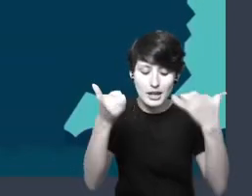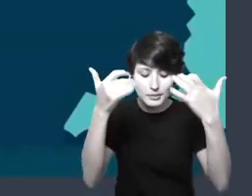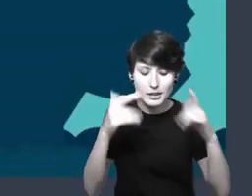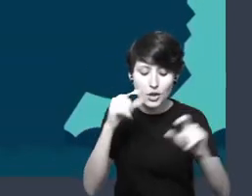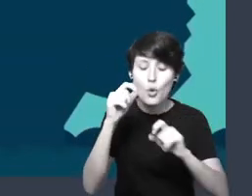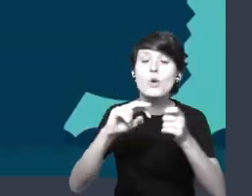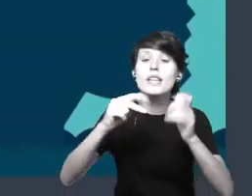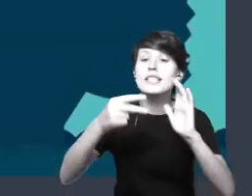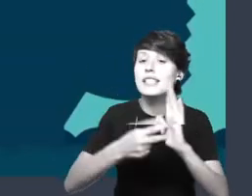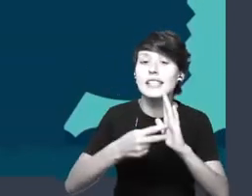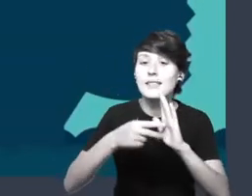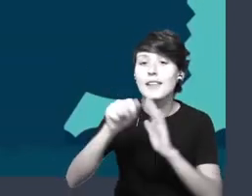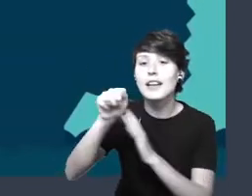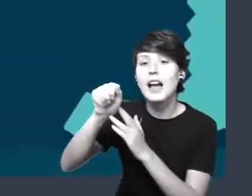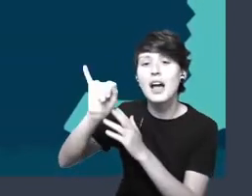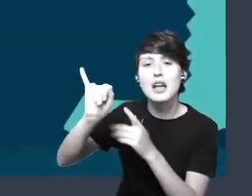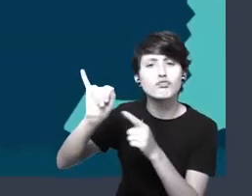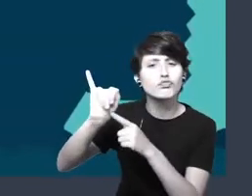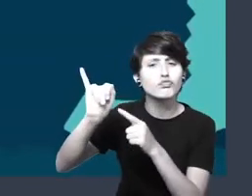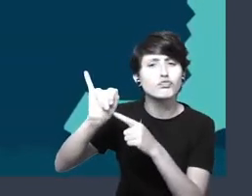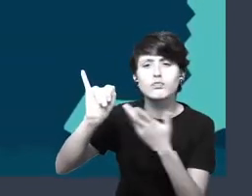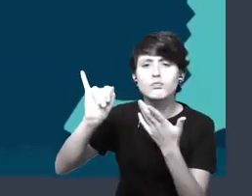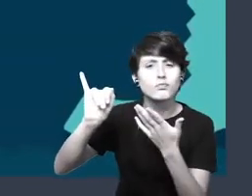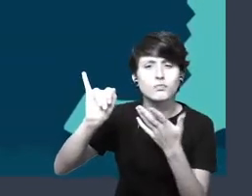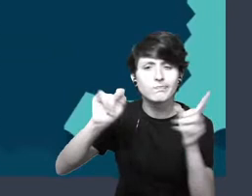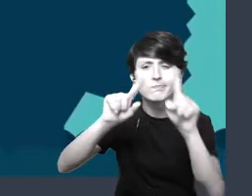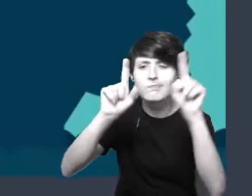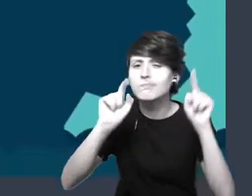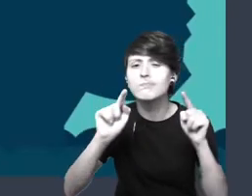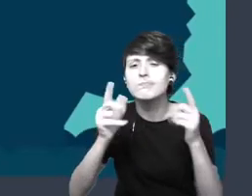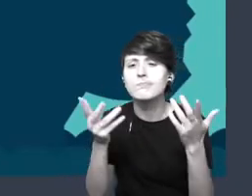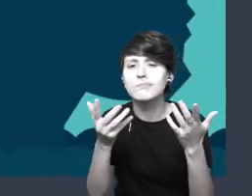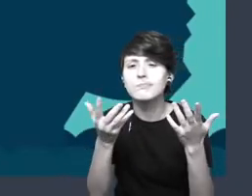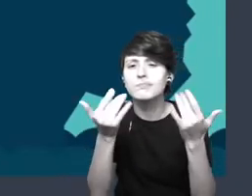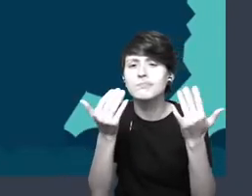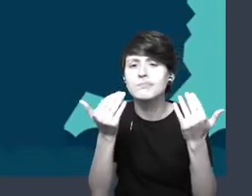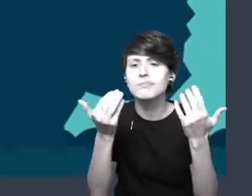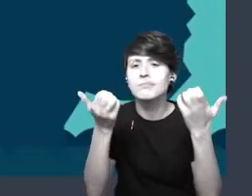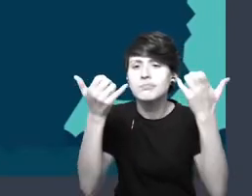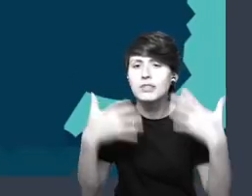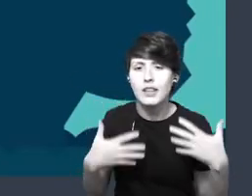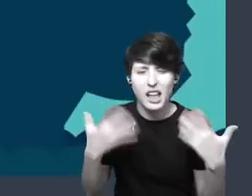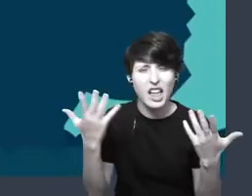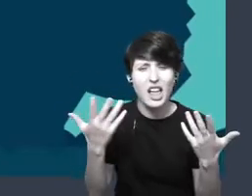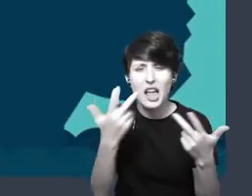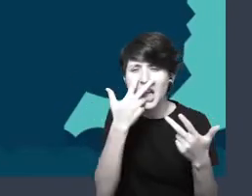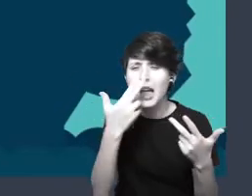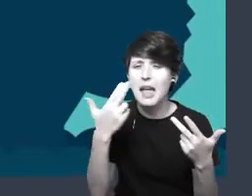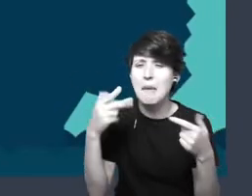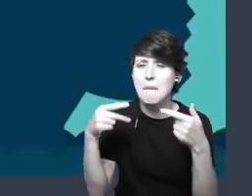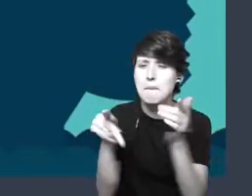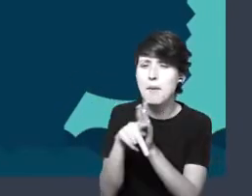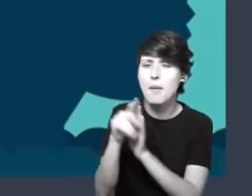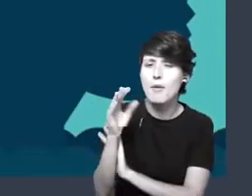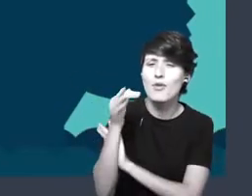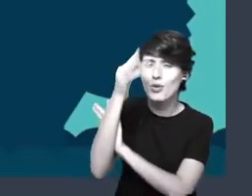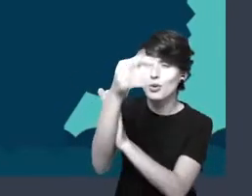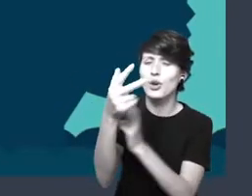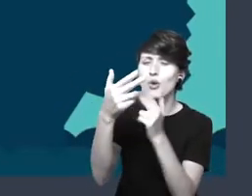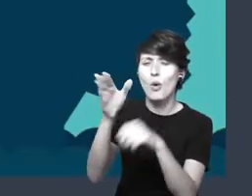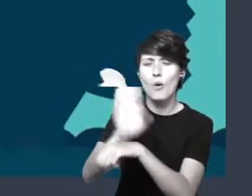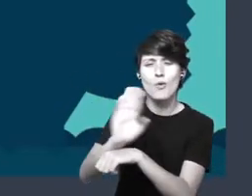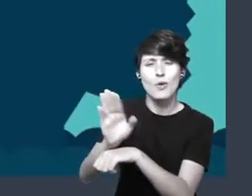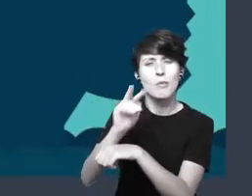artificial. Então, primeiro de tudo, a gente tem que fazer essa pergunta: o que é inteligência artificial? Será que é aquela coisa futurística lá dos filmes de ficção